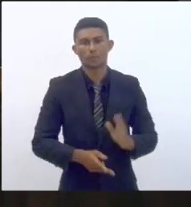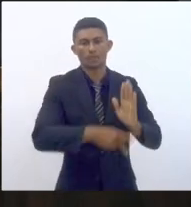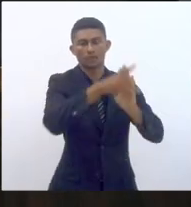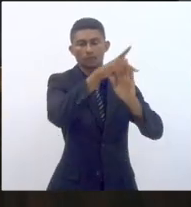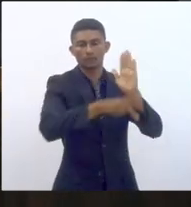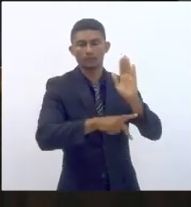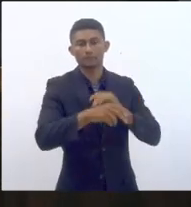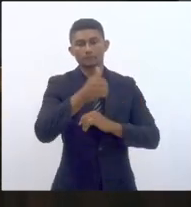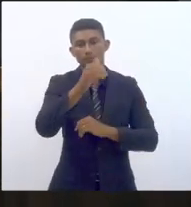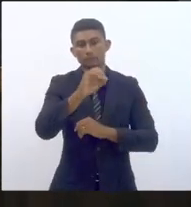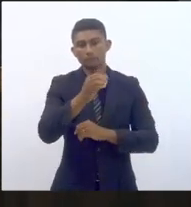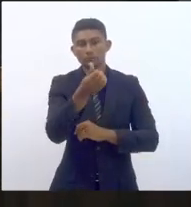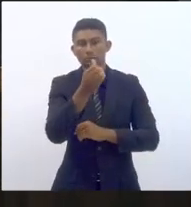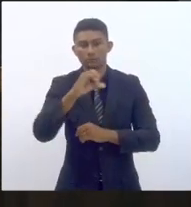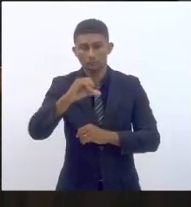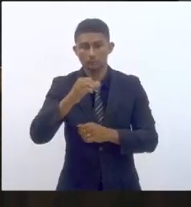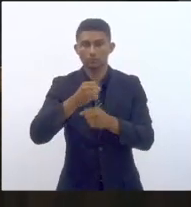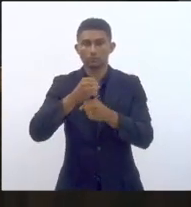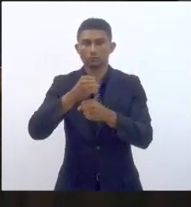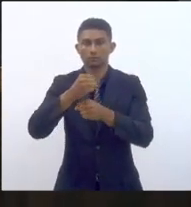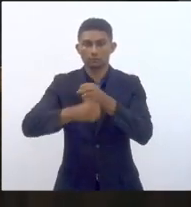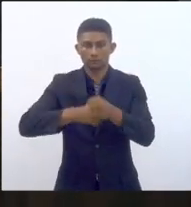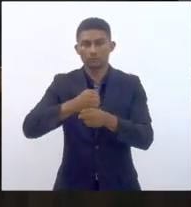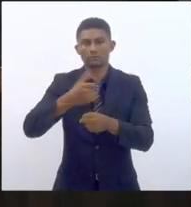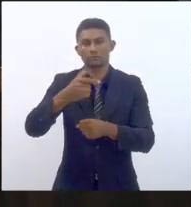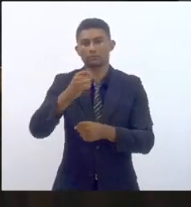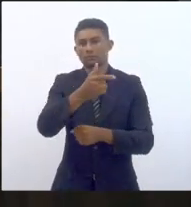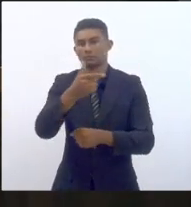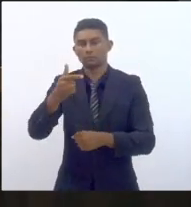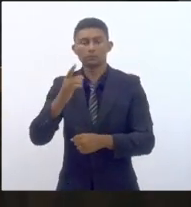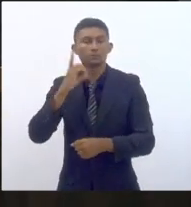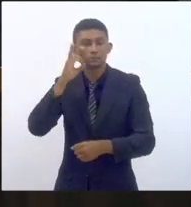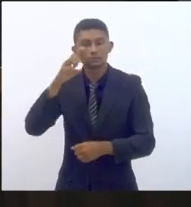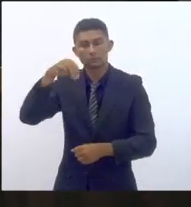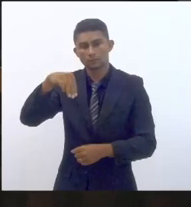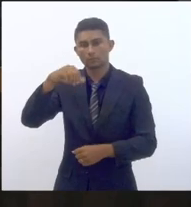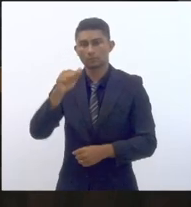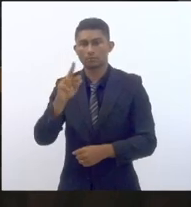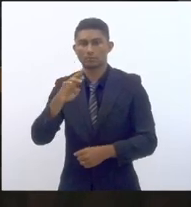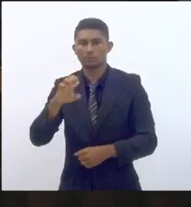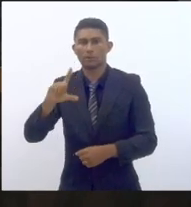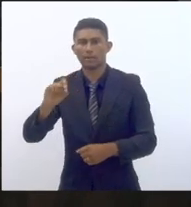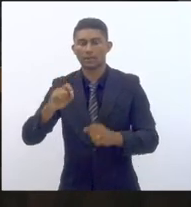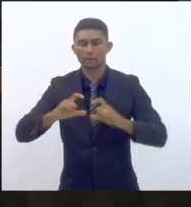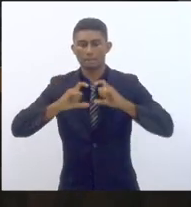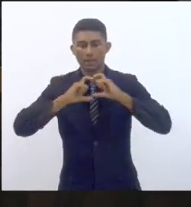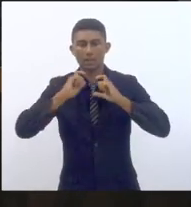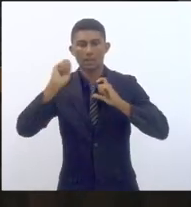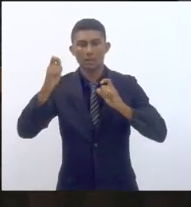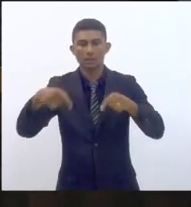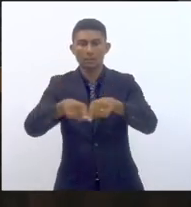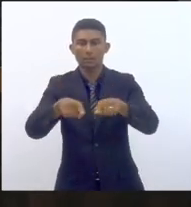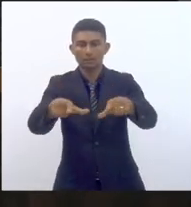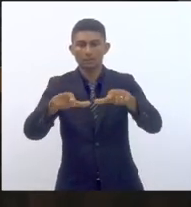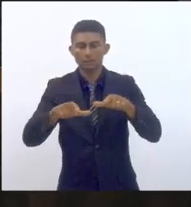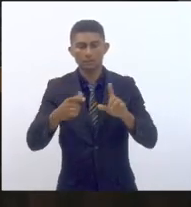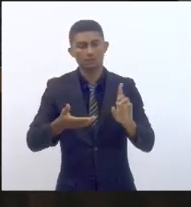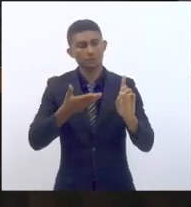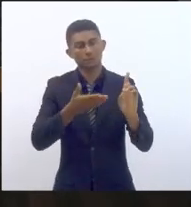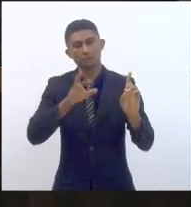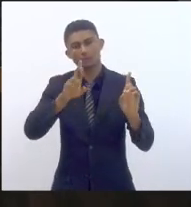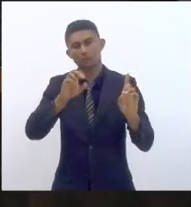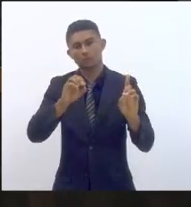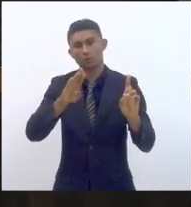Projeto de resolução 1069-22, de autoria do deputado Marcelo Cabeleireiro, concede medalha Tiradentes, respectivo diploma ao senhor Robson Alves